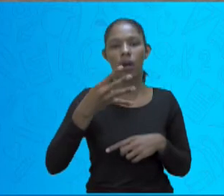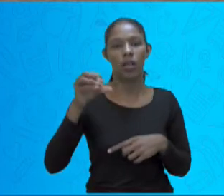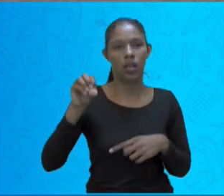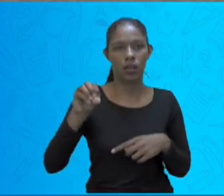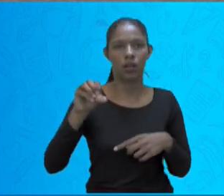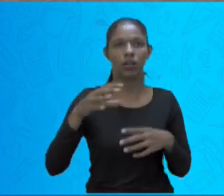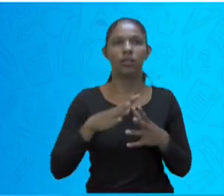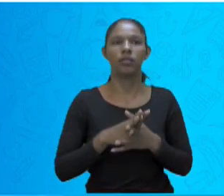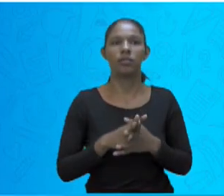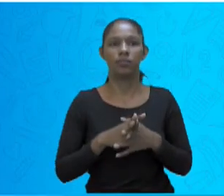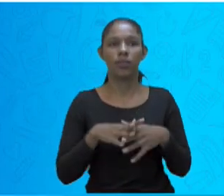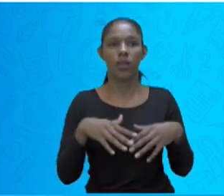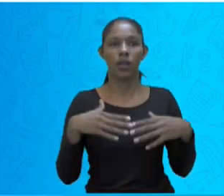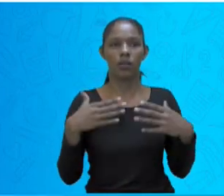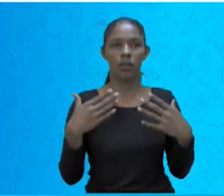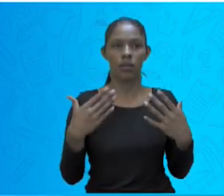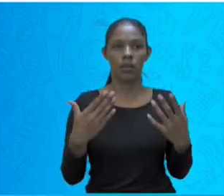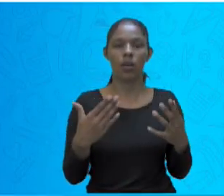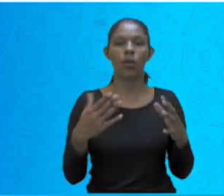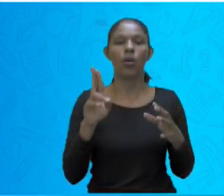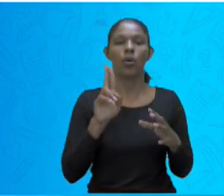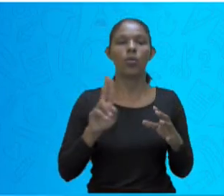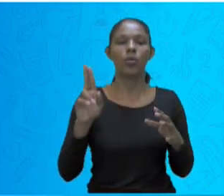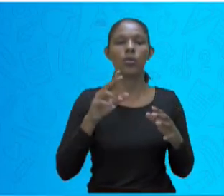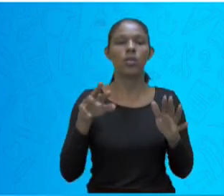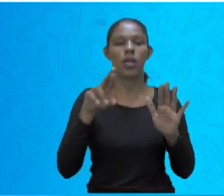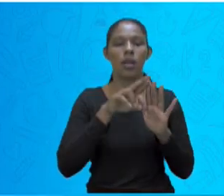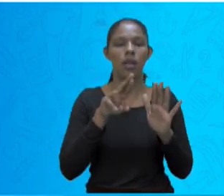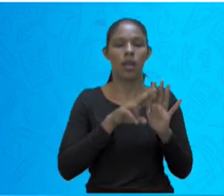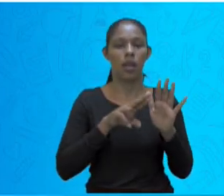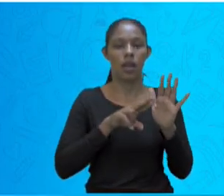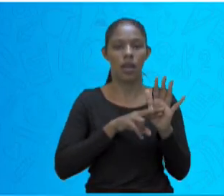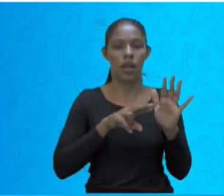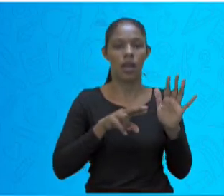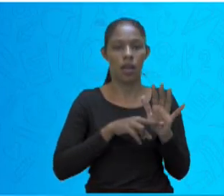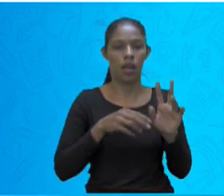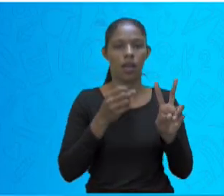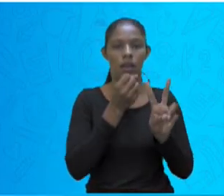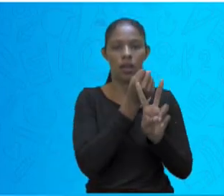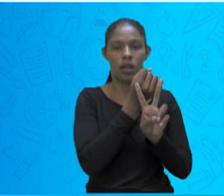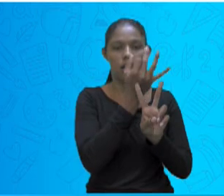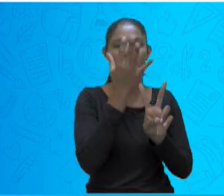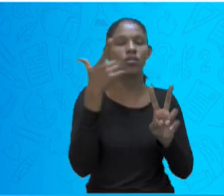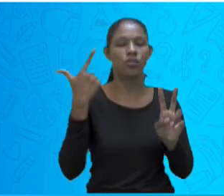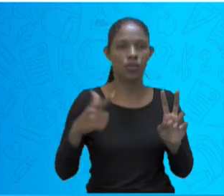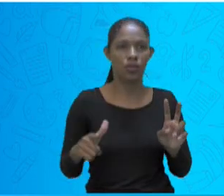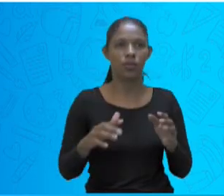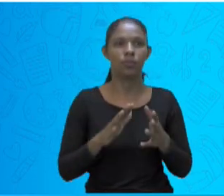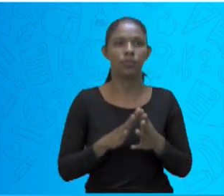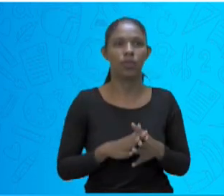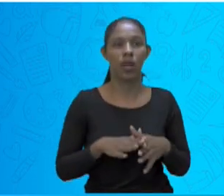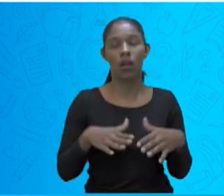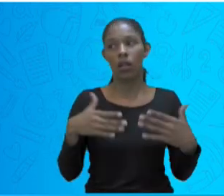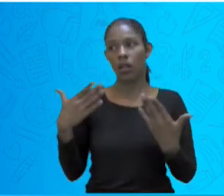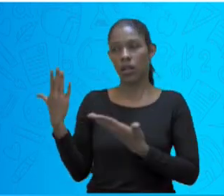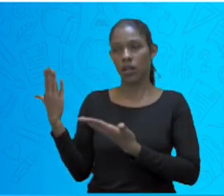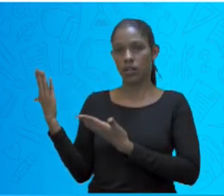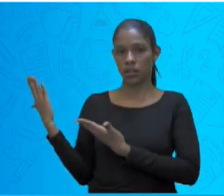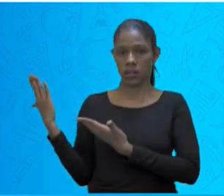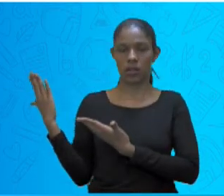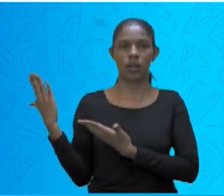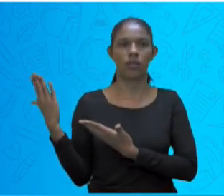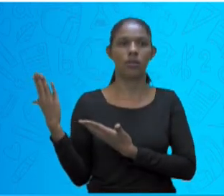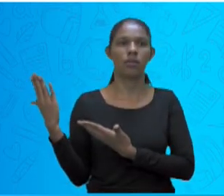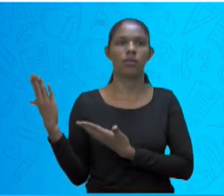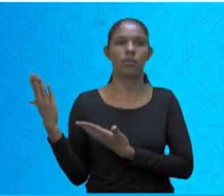novamente. Nesse caso, como os fatores podem ser extraídos, a raiz é um número